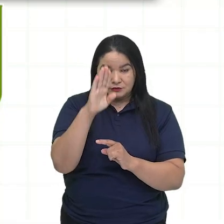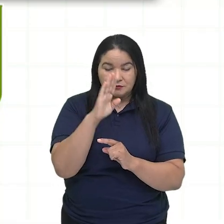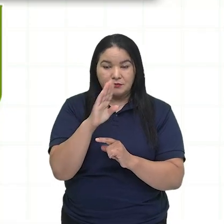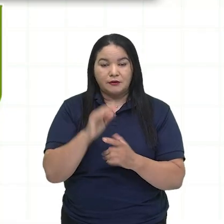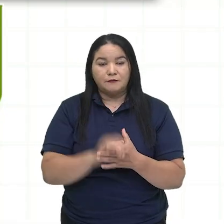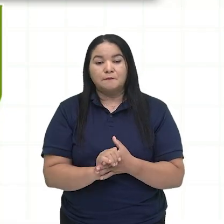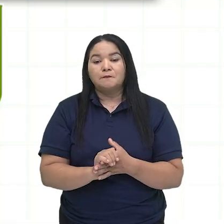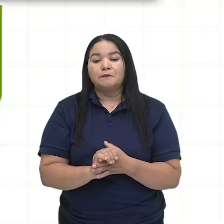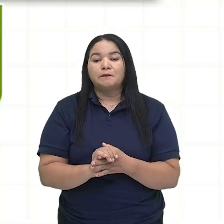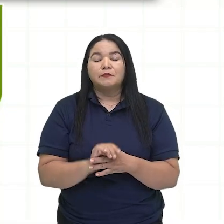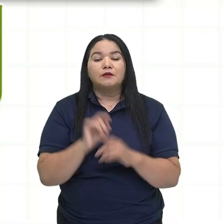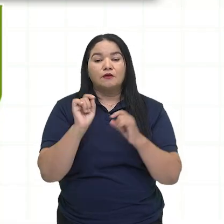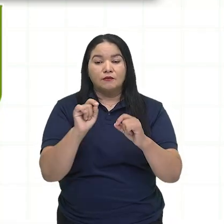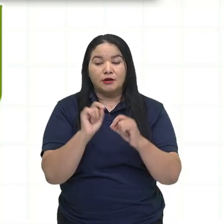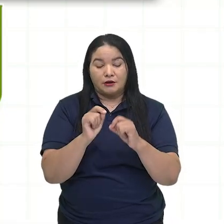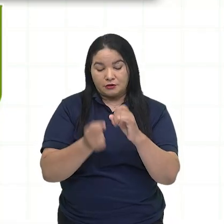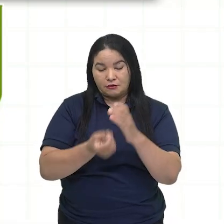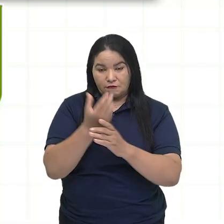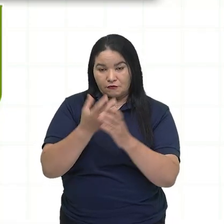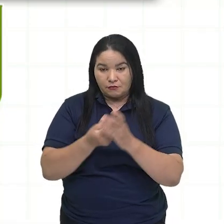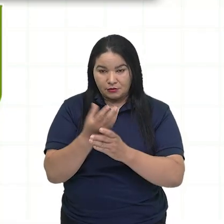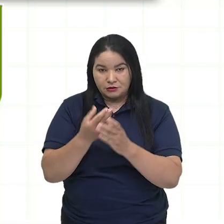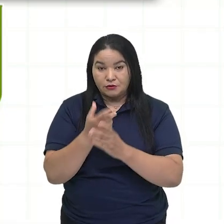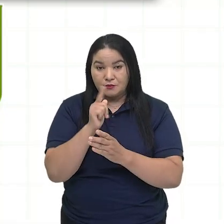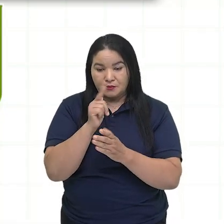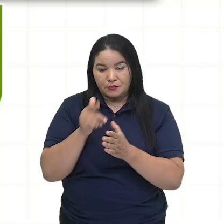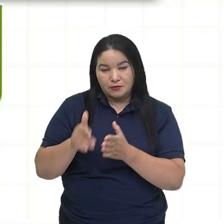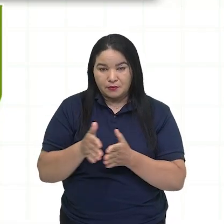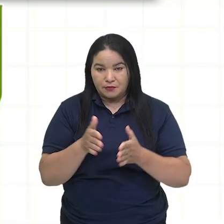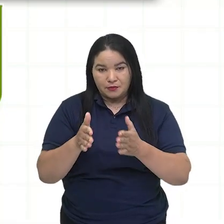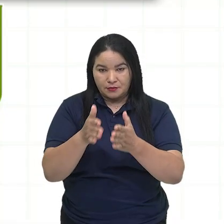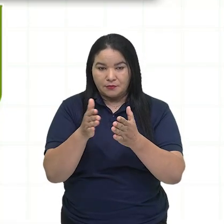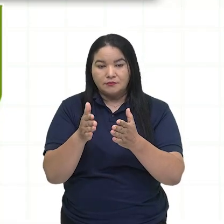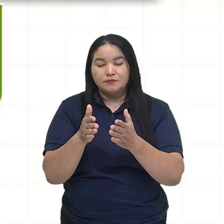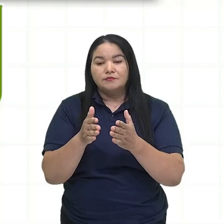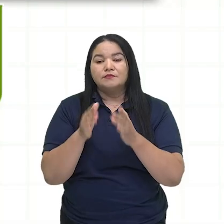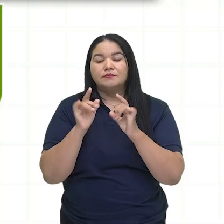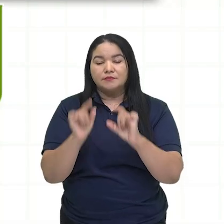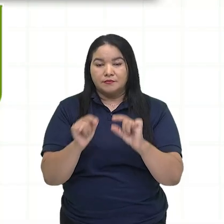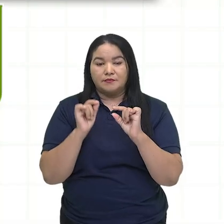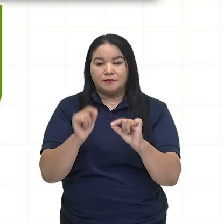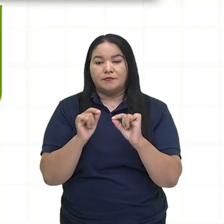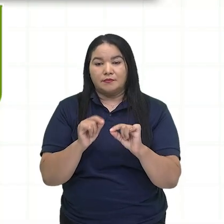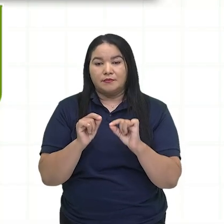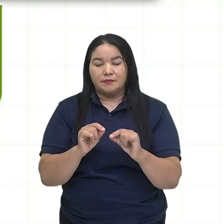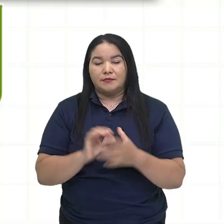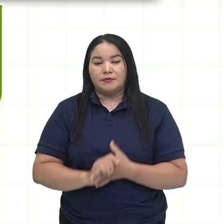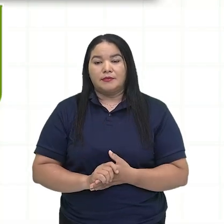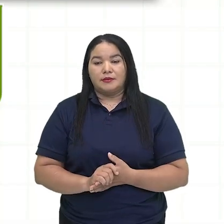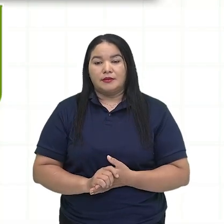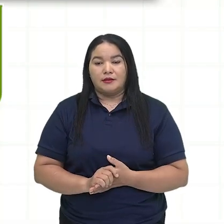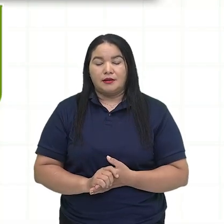principais sobre a formação da bacia amazônica, que